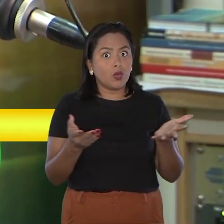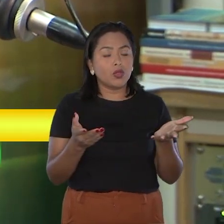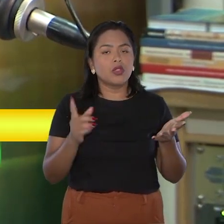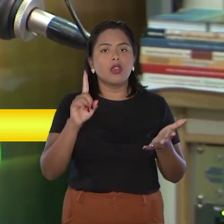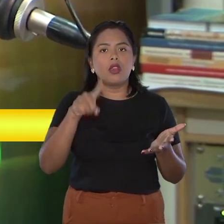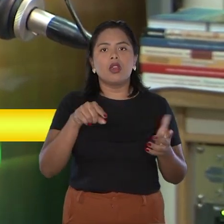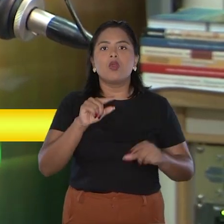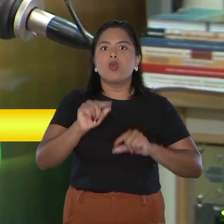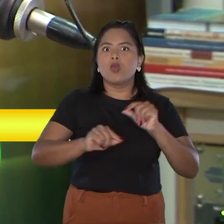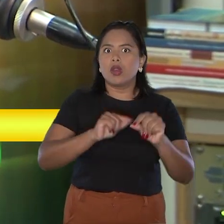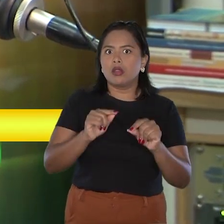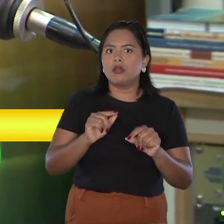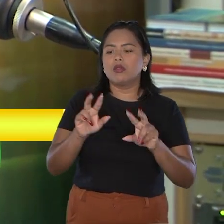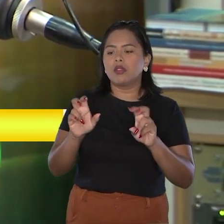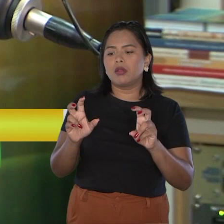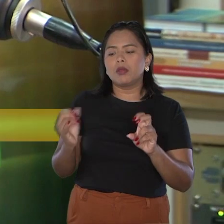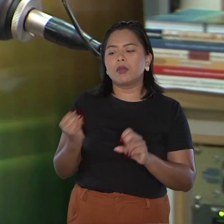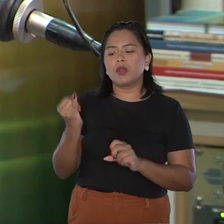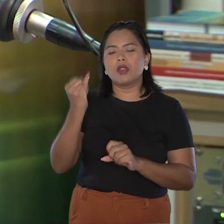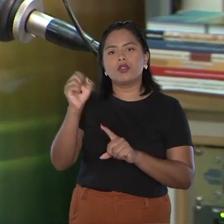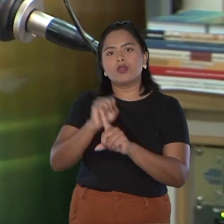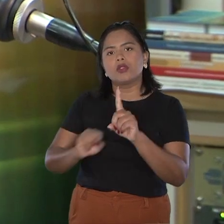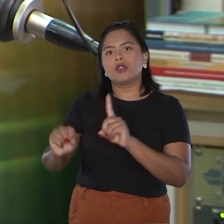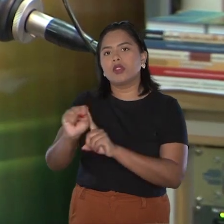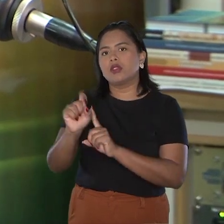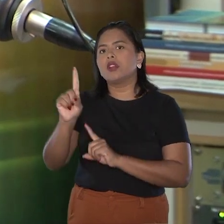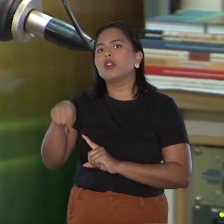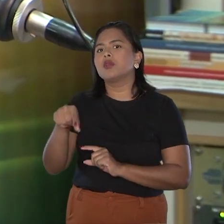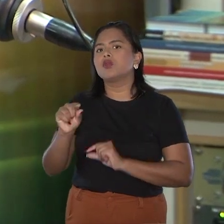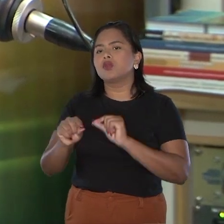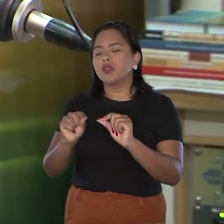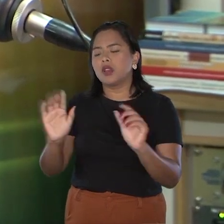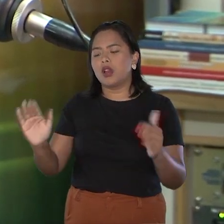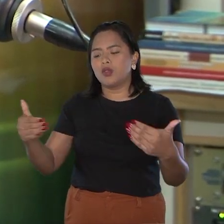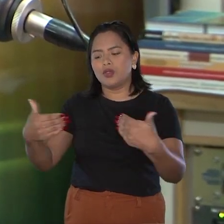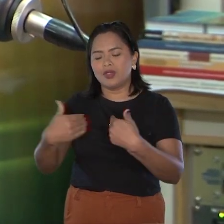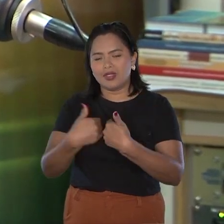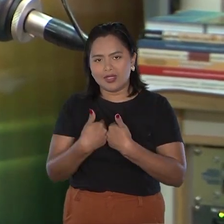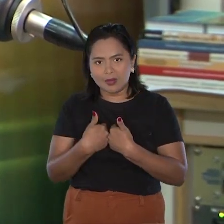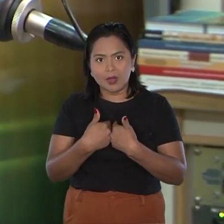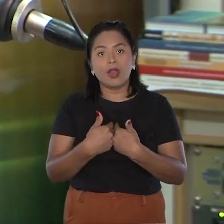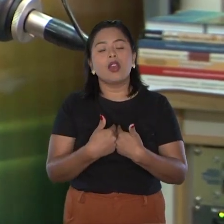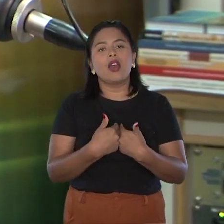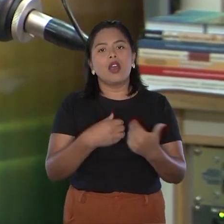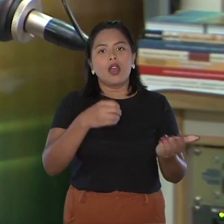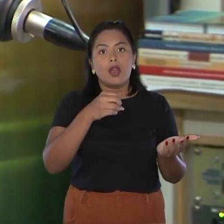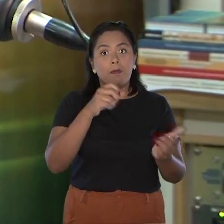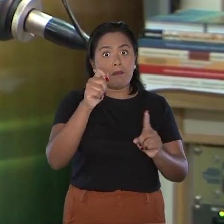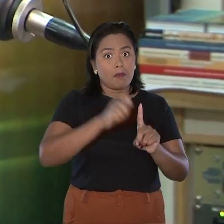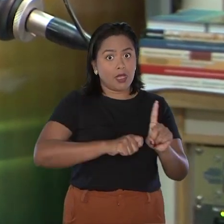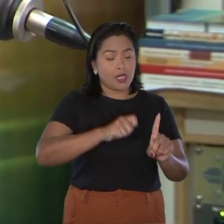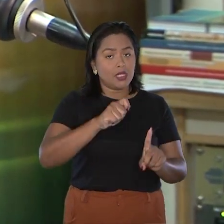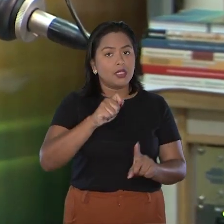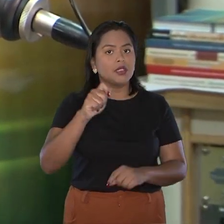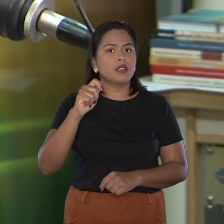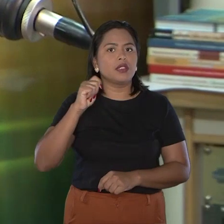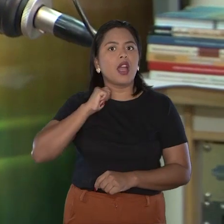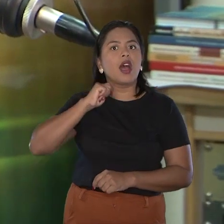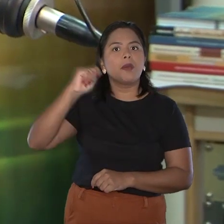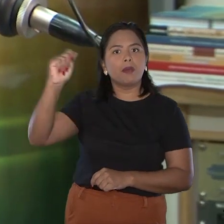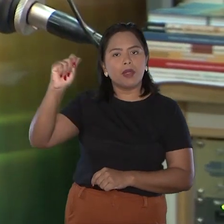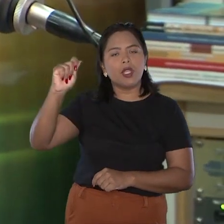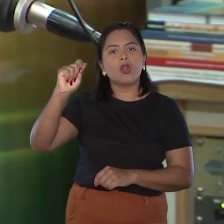importante para nossa sociedade que é o autismo isso porque é Boa Vista vai ser adiar agora em abril o primeiro Congresso